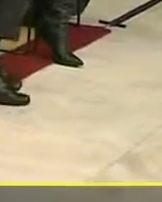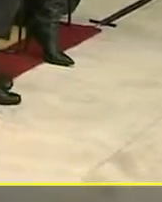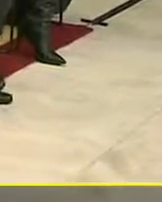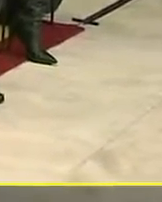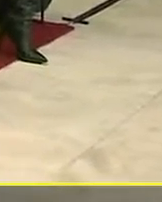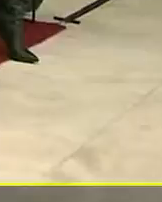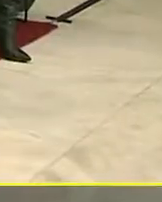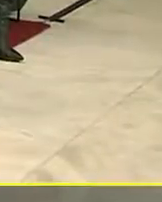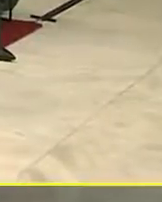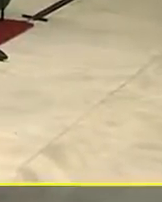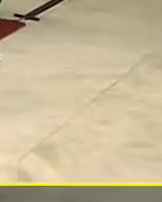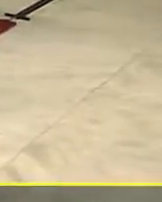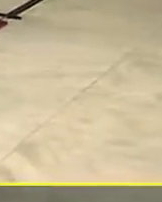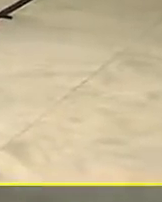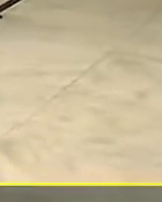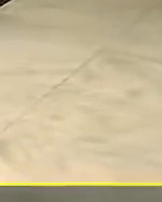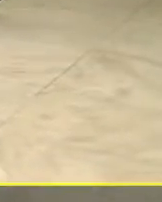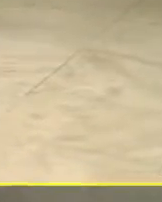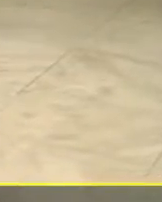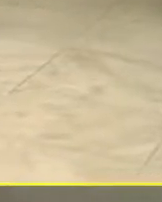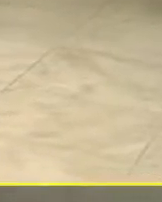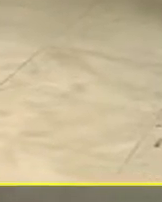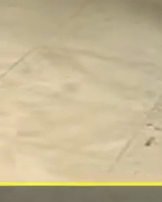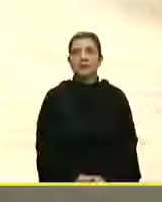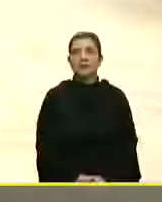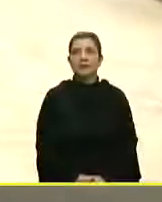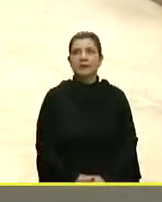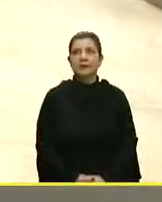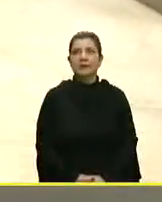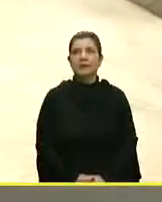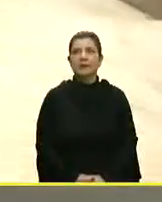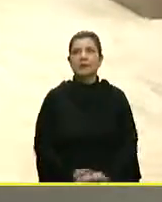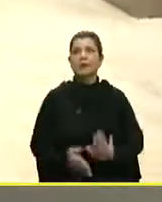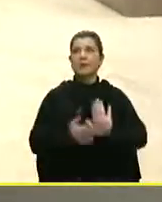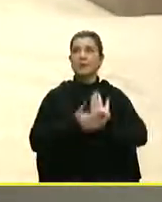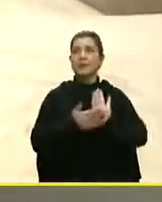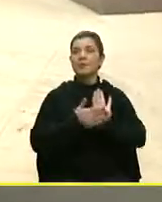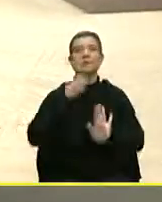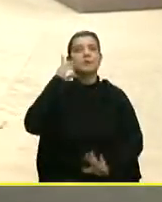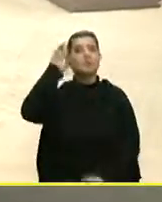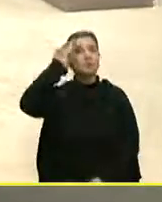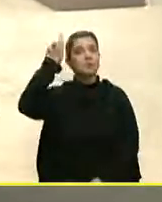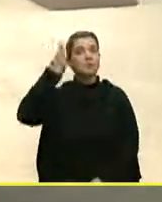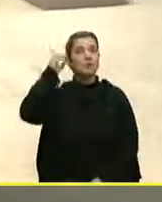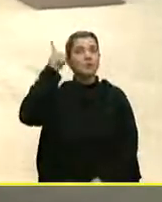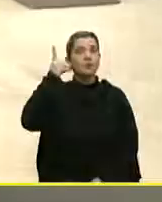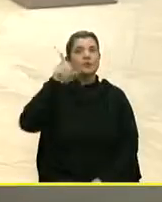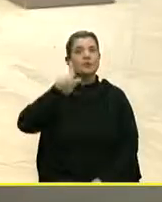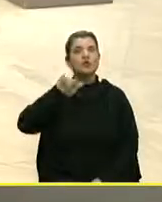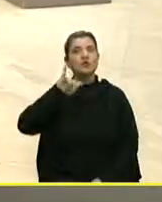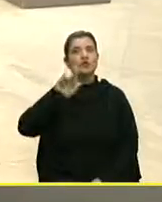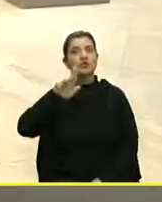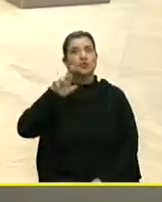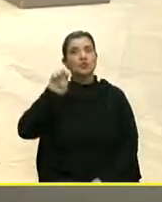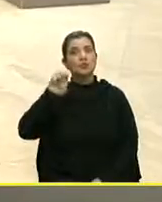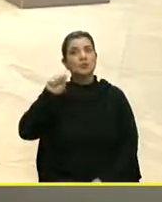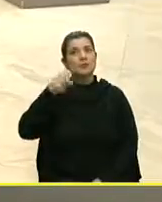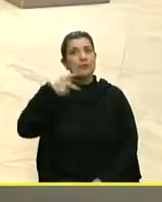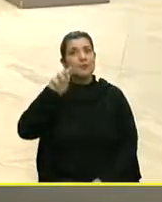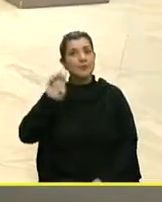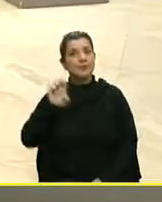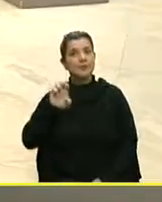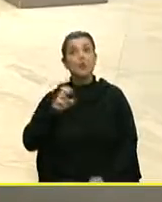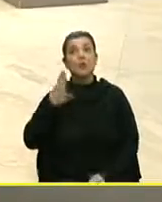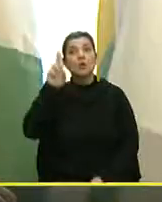ao ato de protocolo do pacote de revisão legal proposição do Senhor Deputado Giuseppe risco o senhor representante